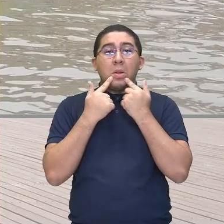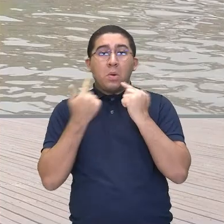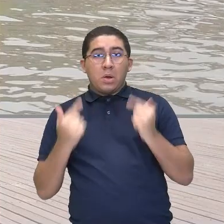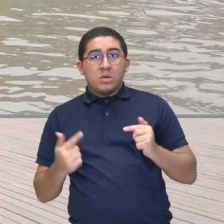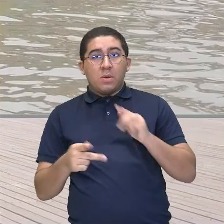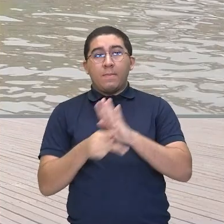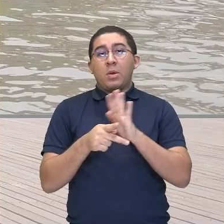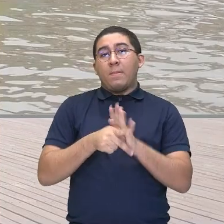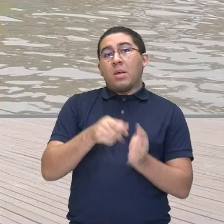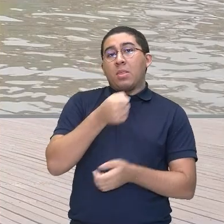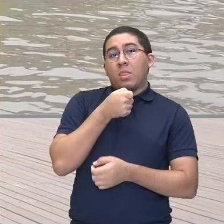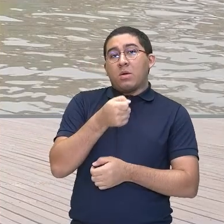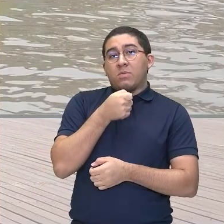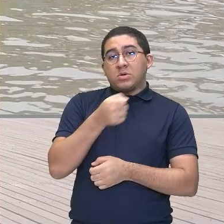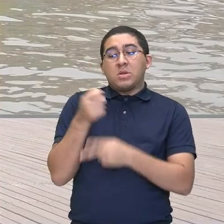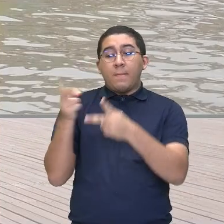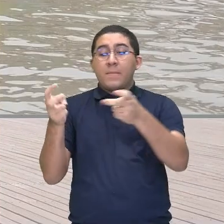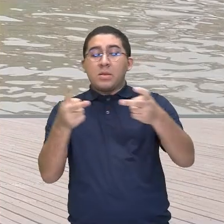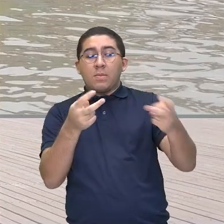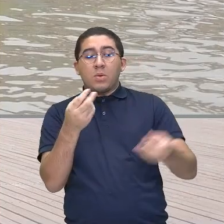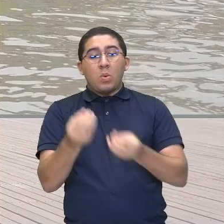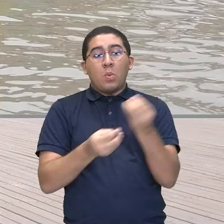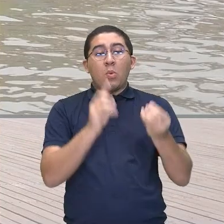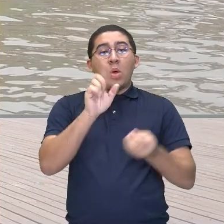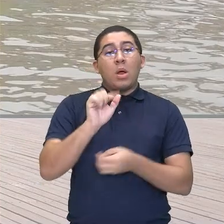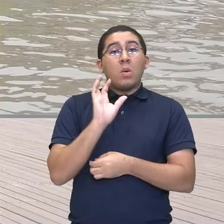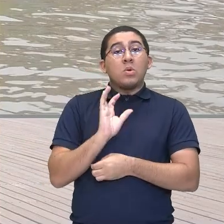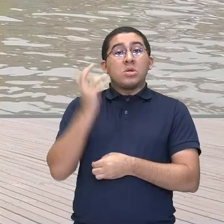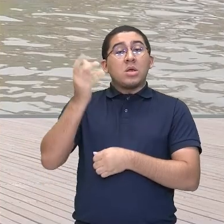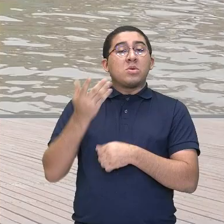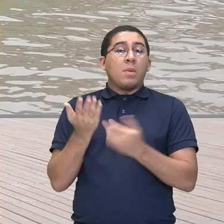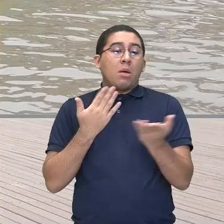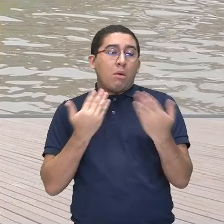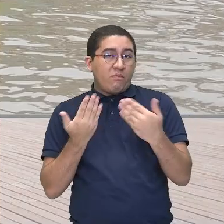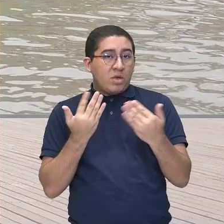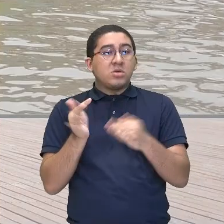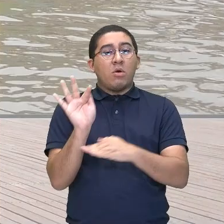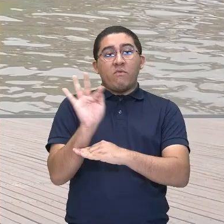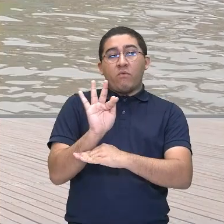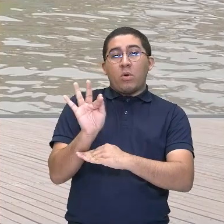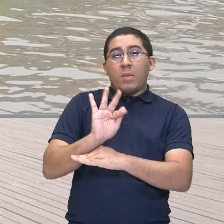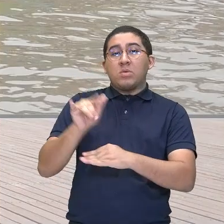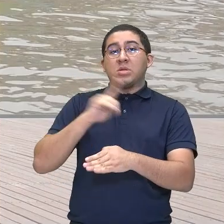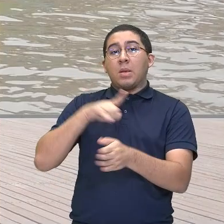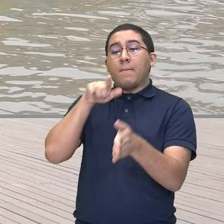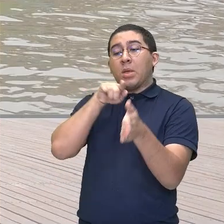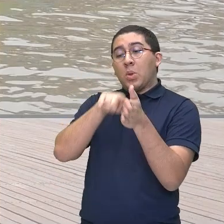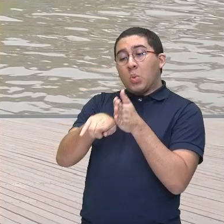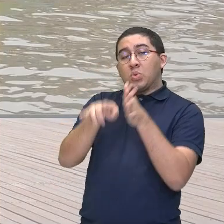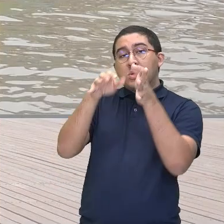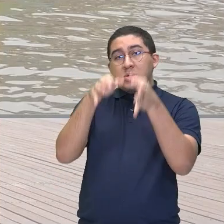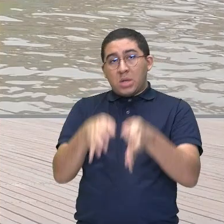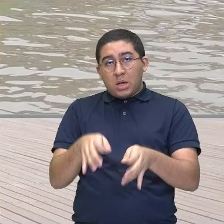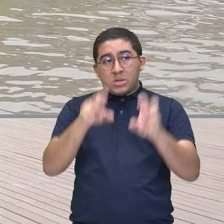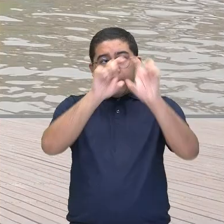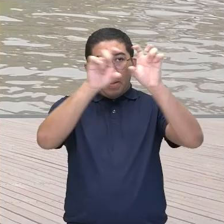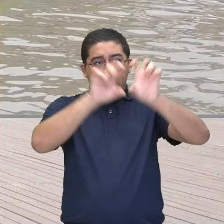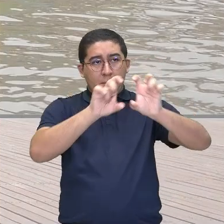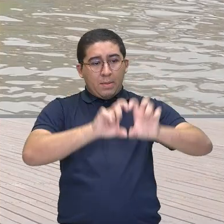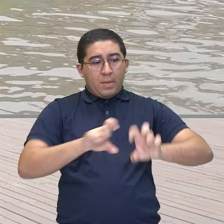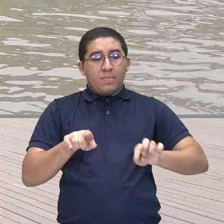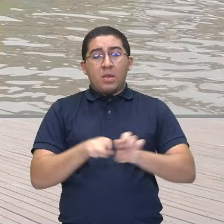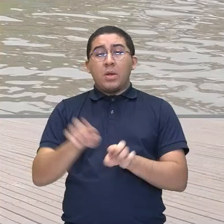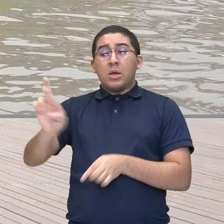entrevista, observando como é feita uma conversa formal, com perguntas bem formuladas e